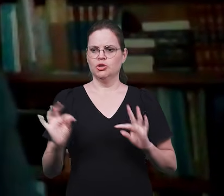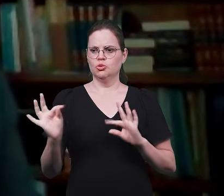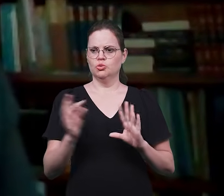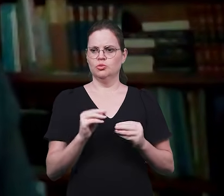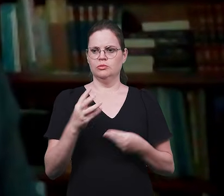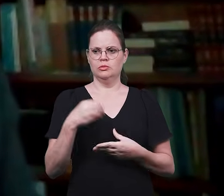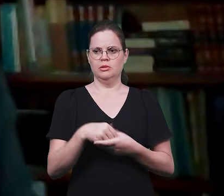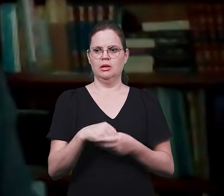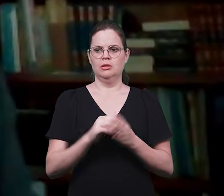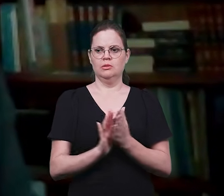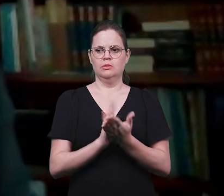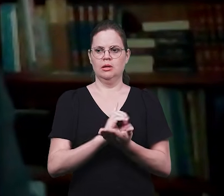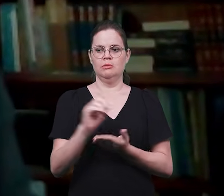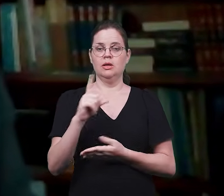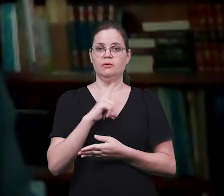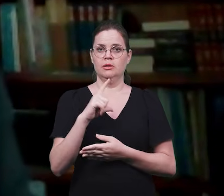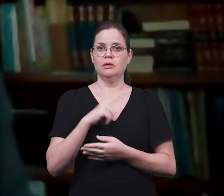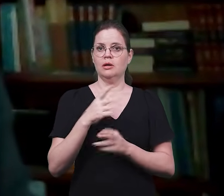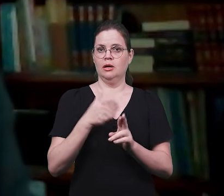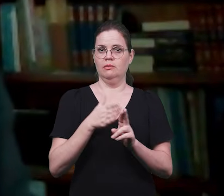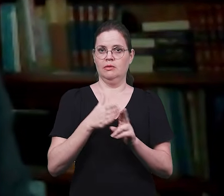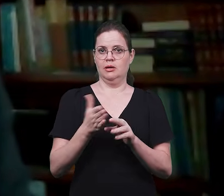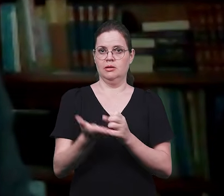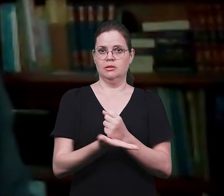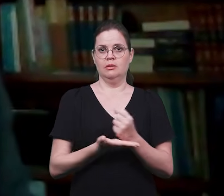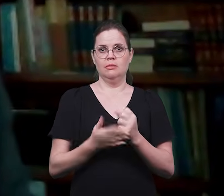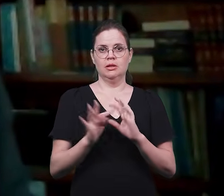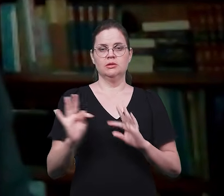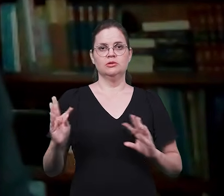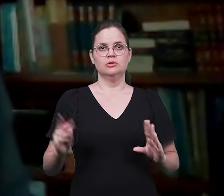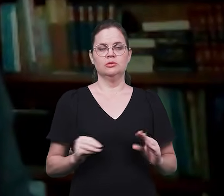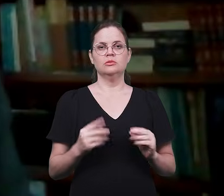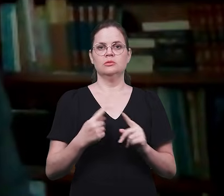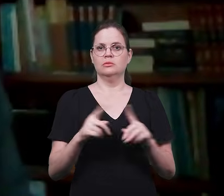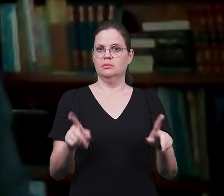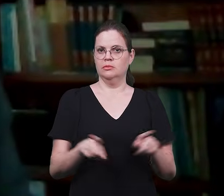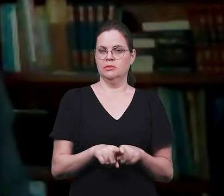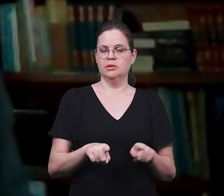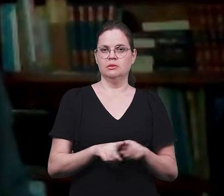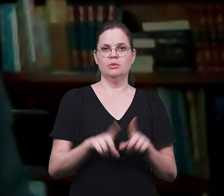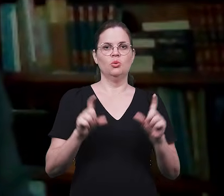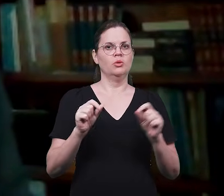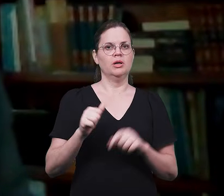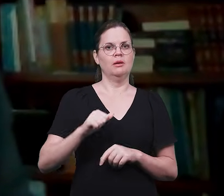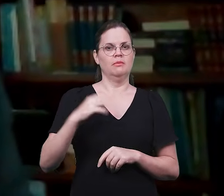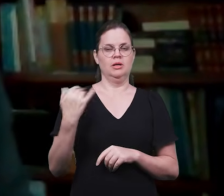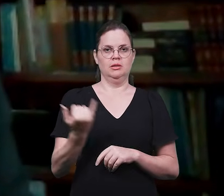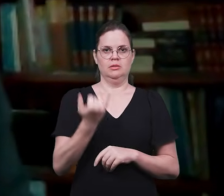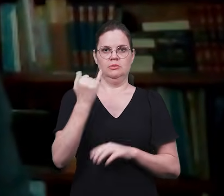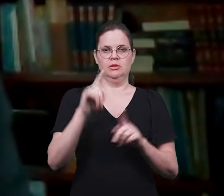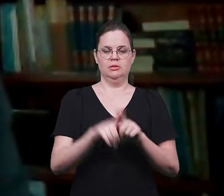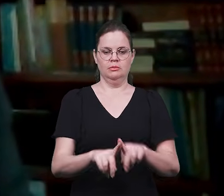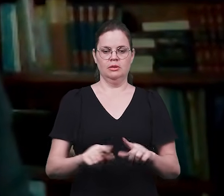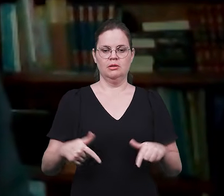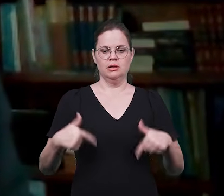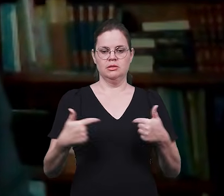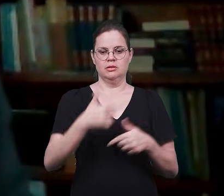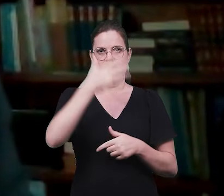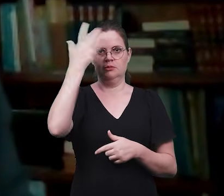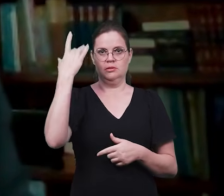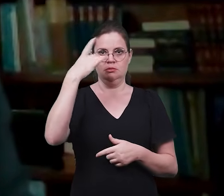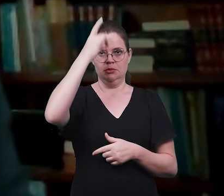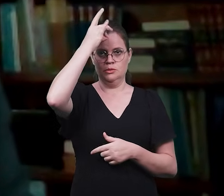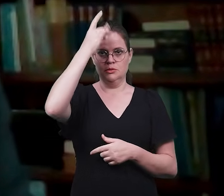código ético, ou seja, tudo isso nós encontramos na palavra como a base, Sim. além daquilo que é fundamental, que é